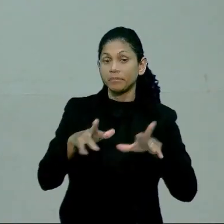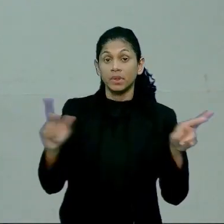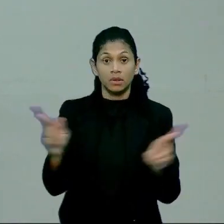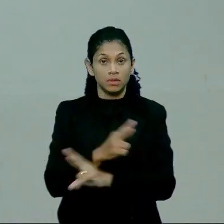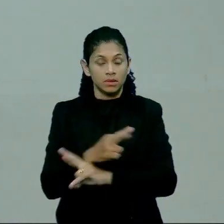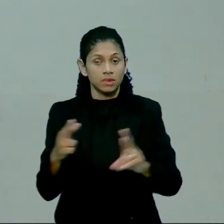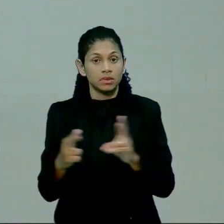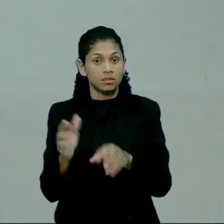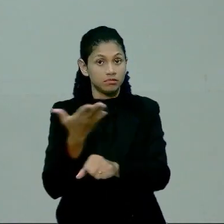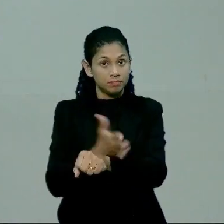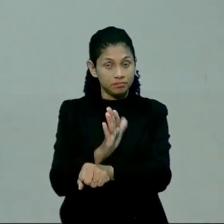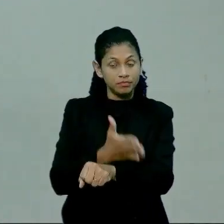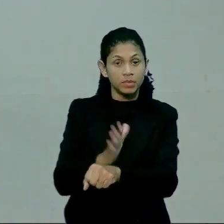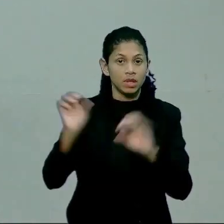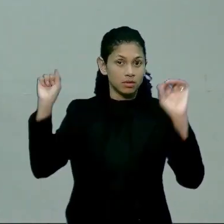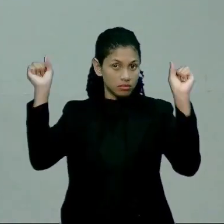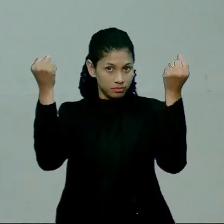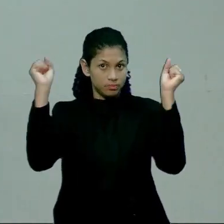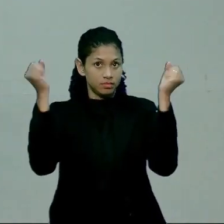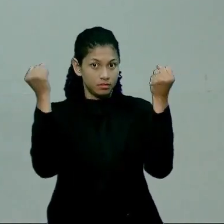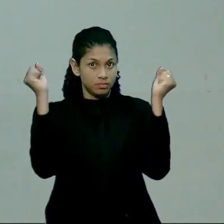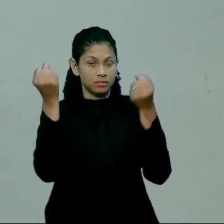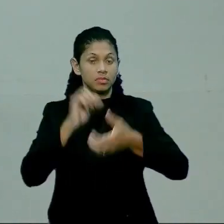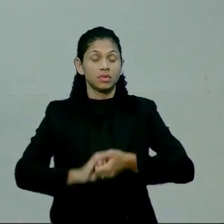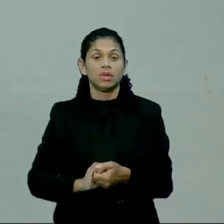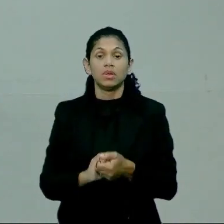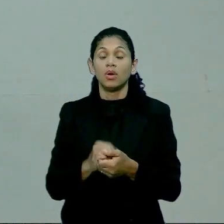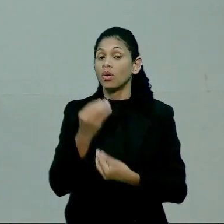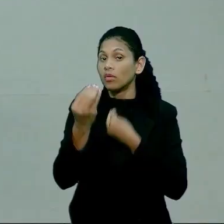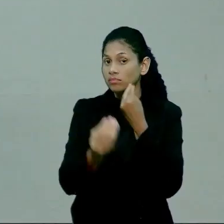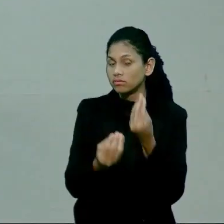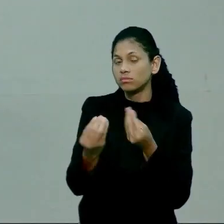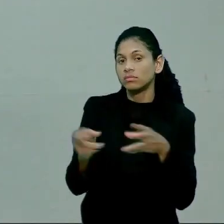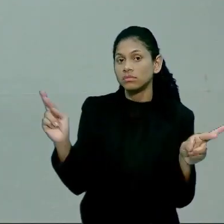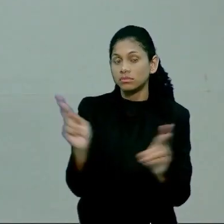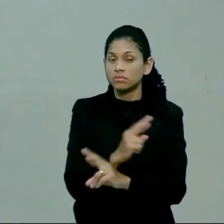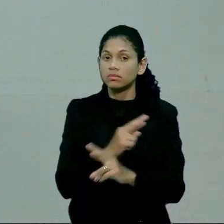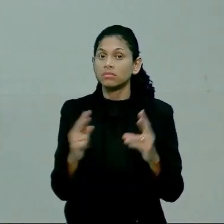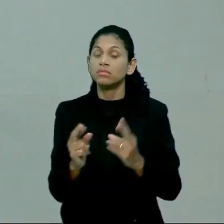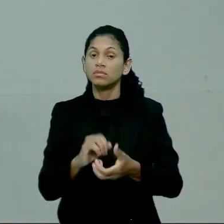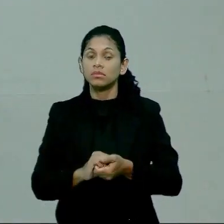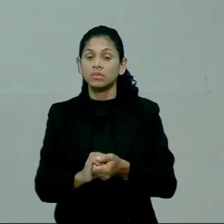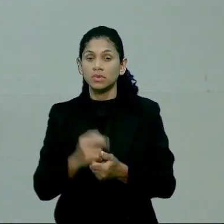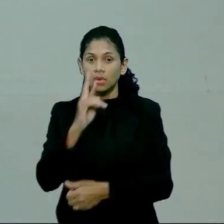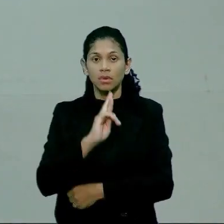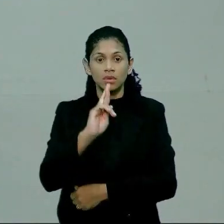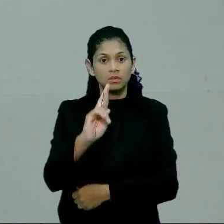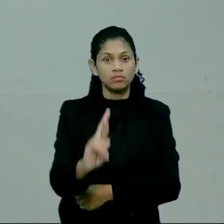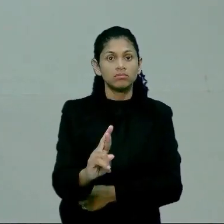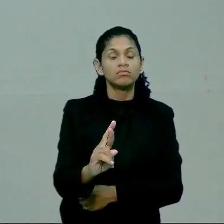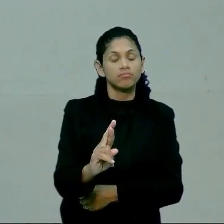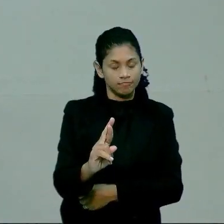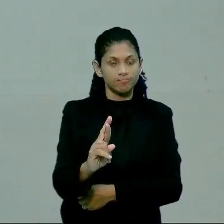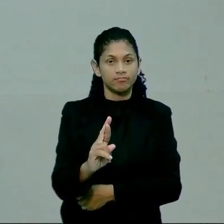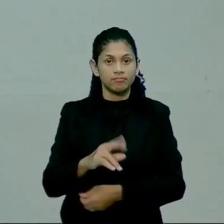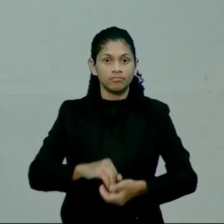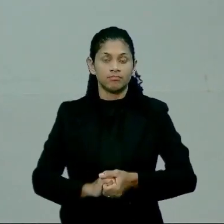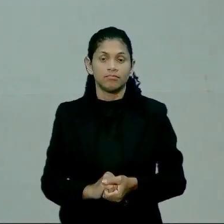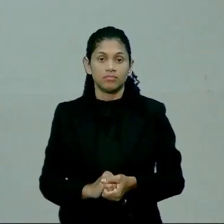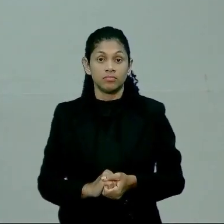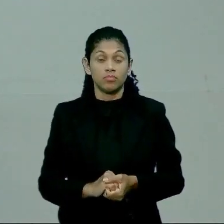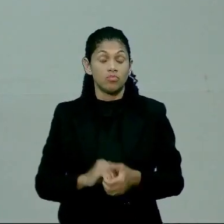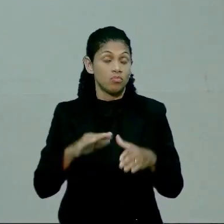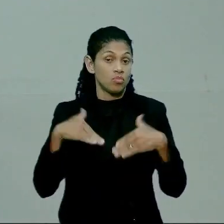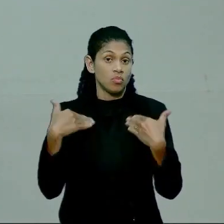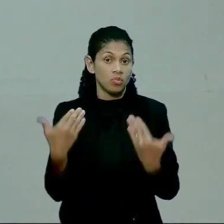relacionado à prática de atividade física. E como isso vai intervir, quais serão os resultados, os efeitos, qual é o mecanismo